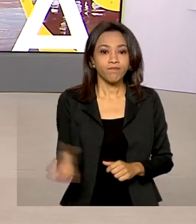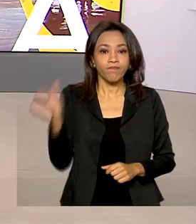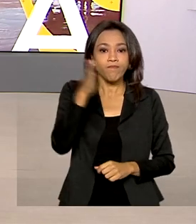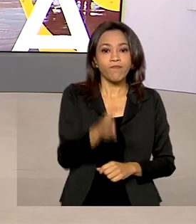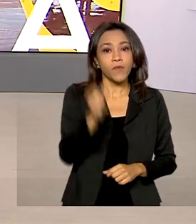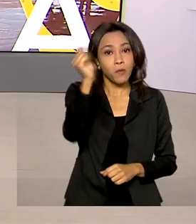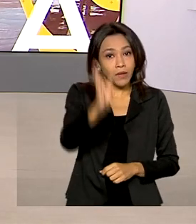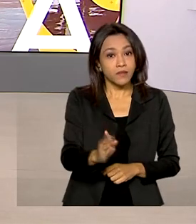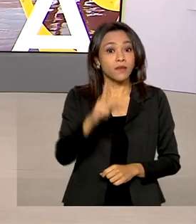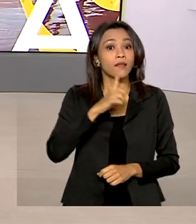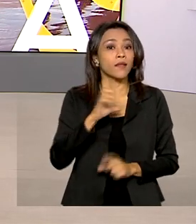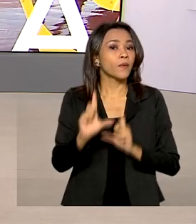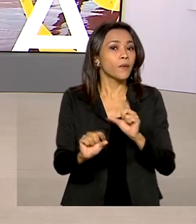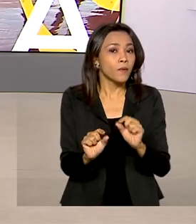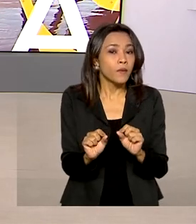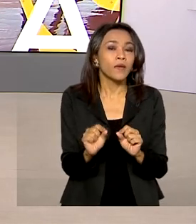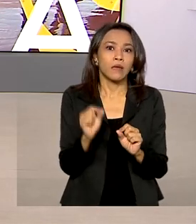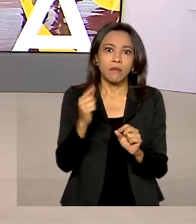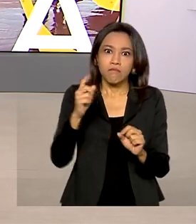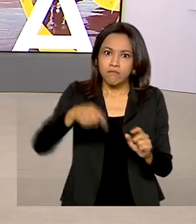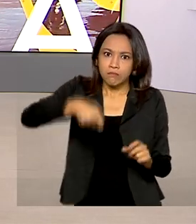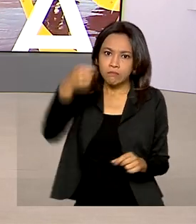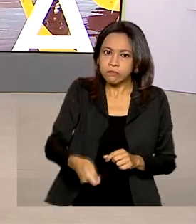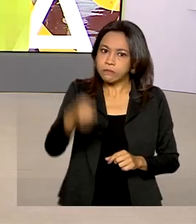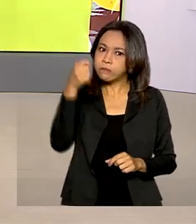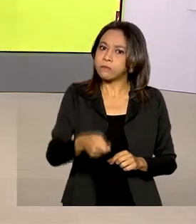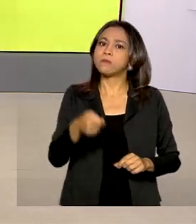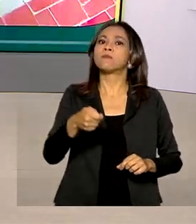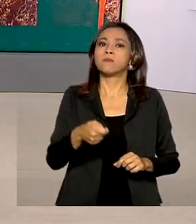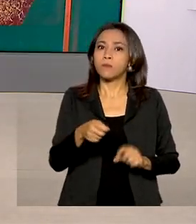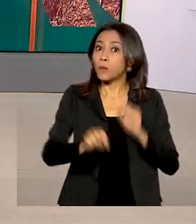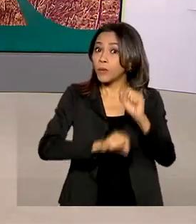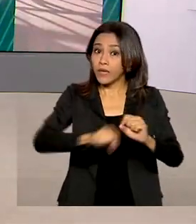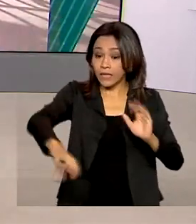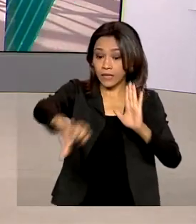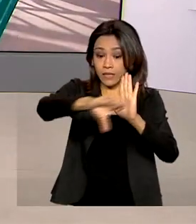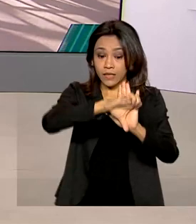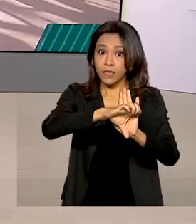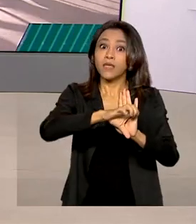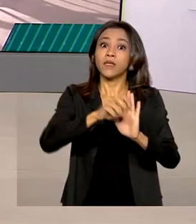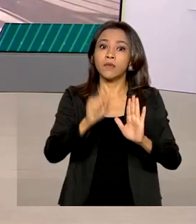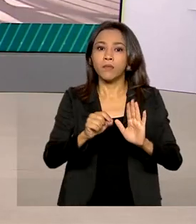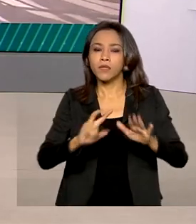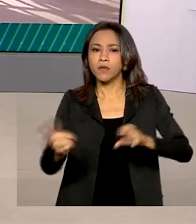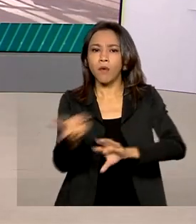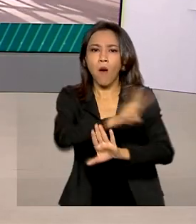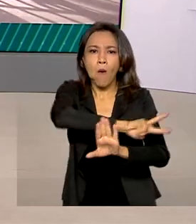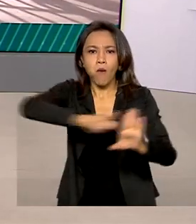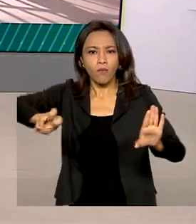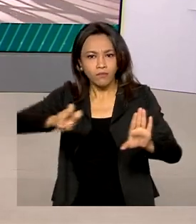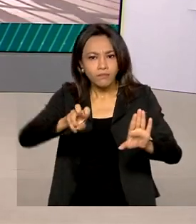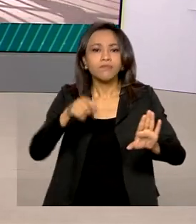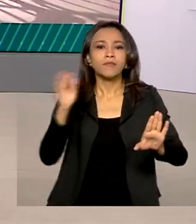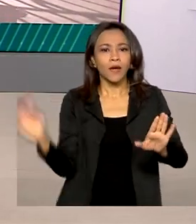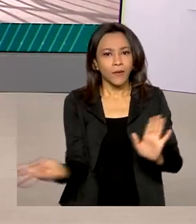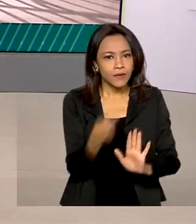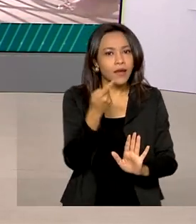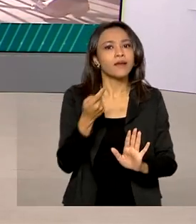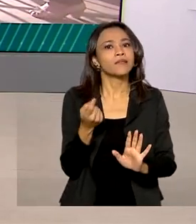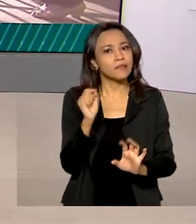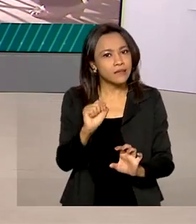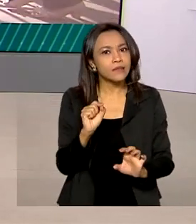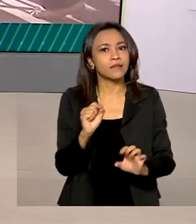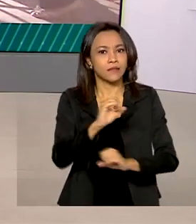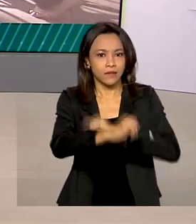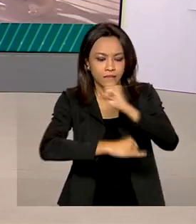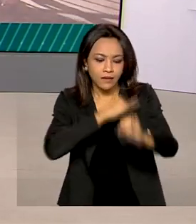e o Brasil tem agora Apenas mais rigorosas contra crimes cibernéticos como furto e estelionato cometidos de